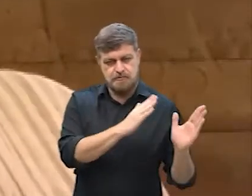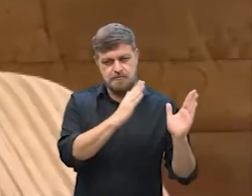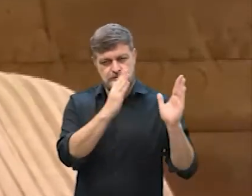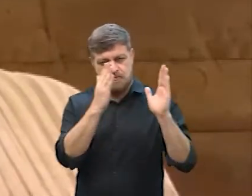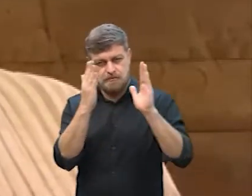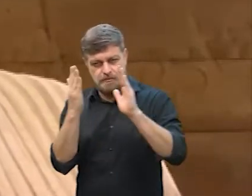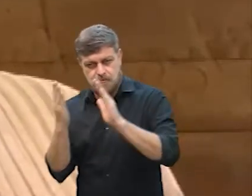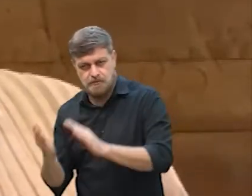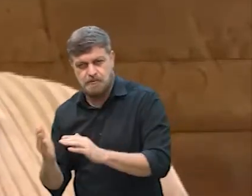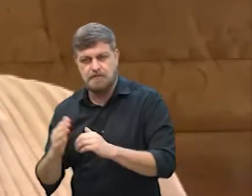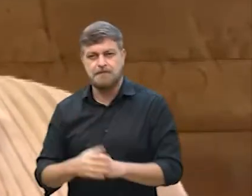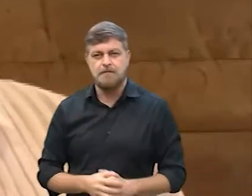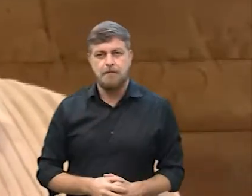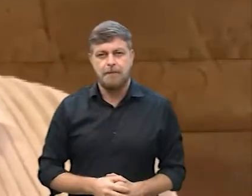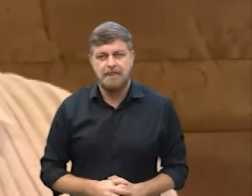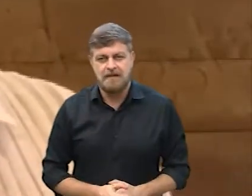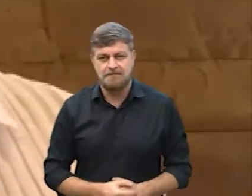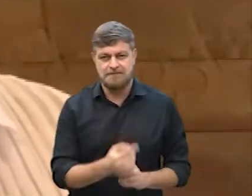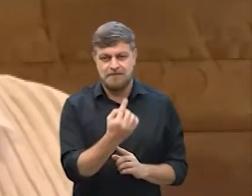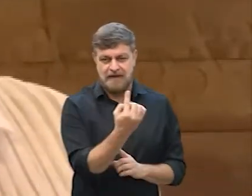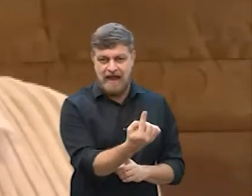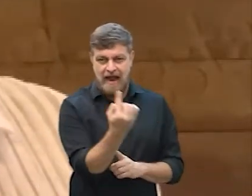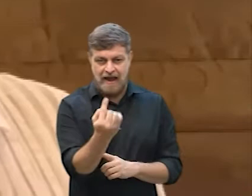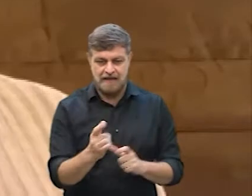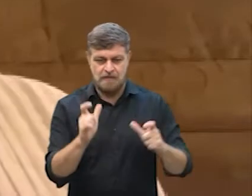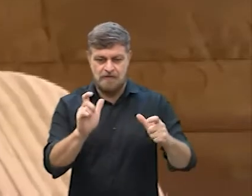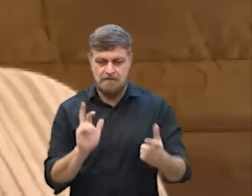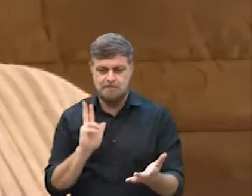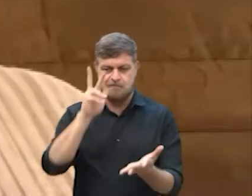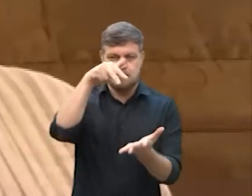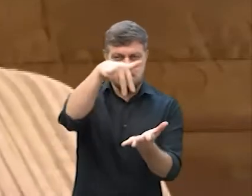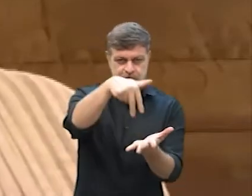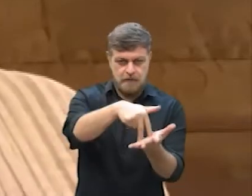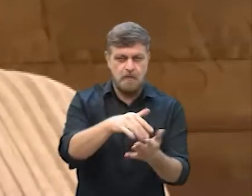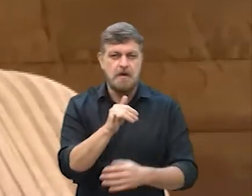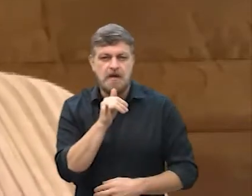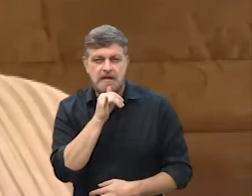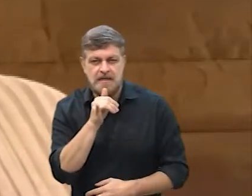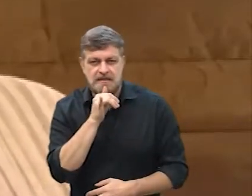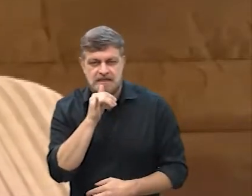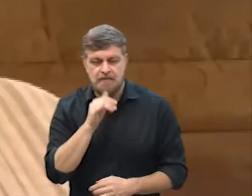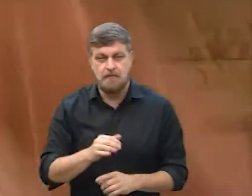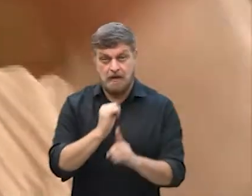vive em cada um dos lugares, né? Então,